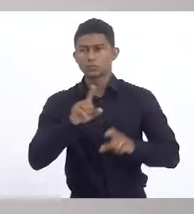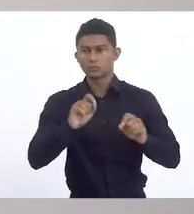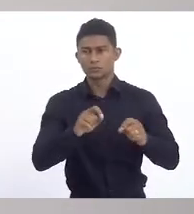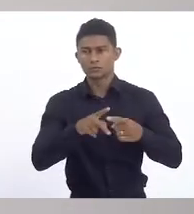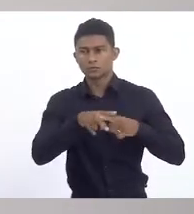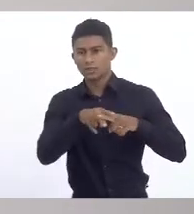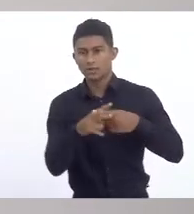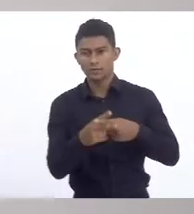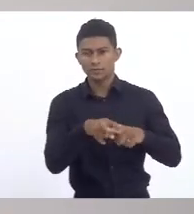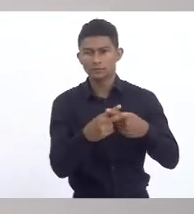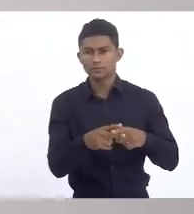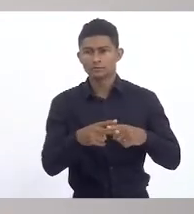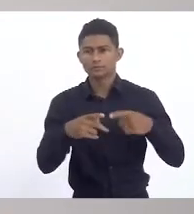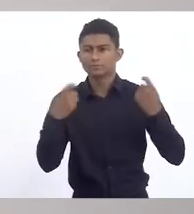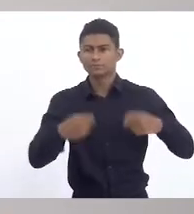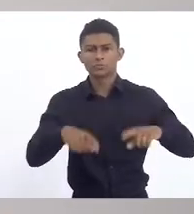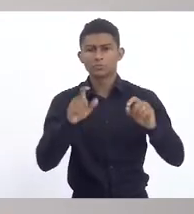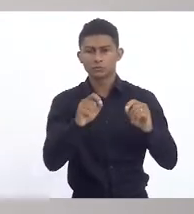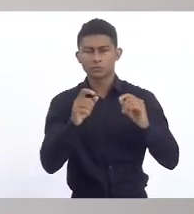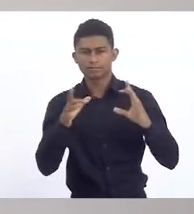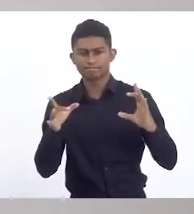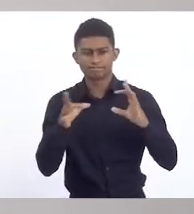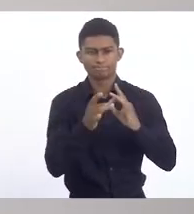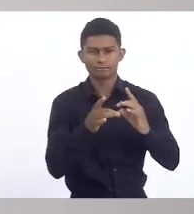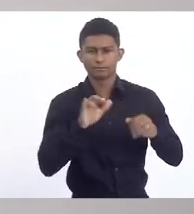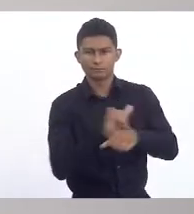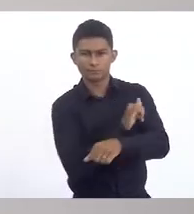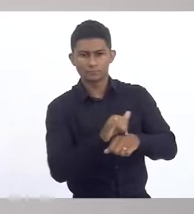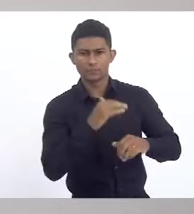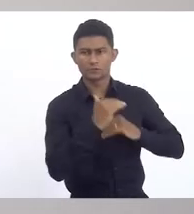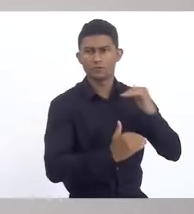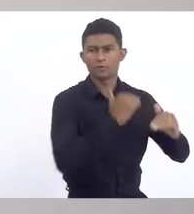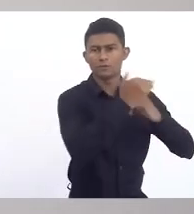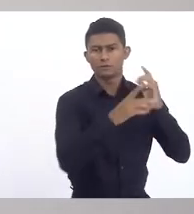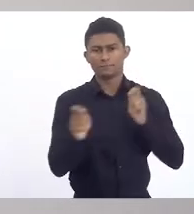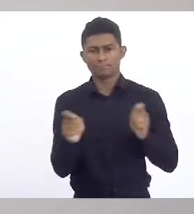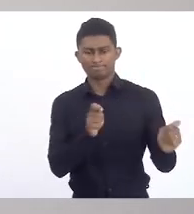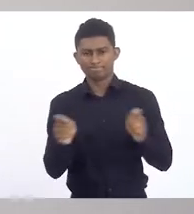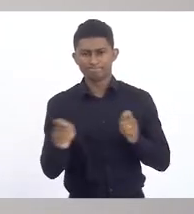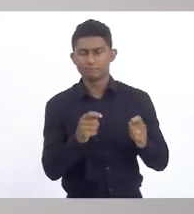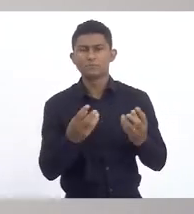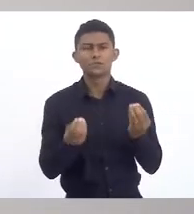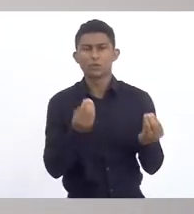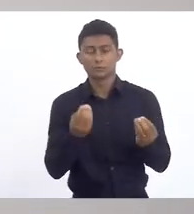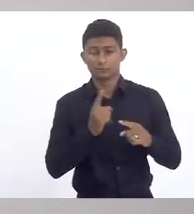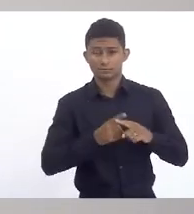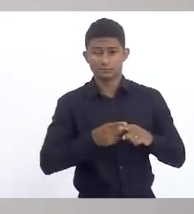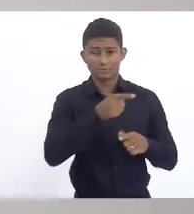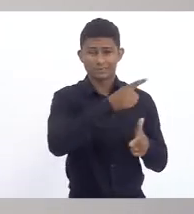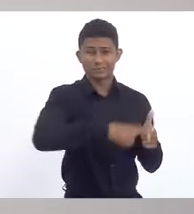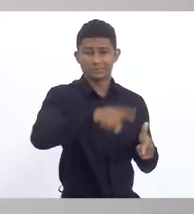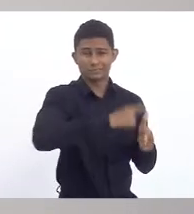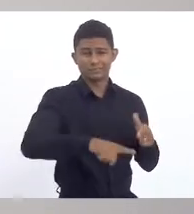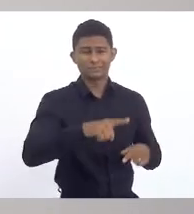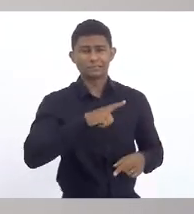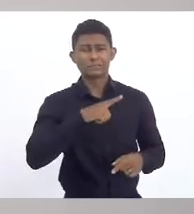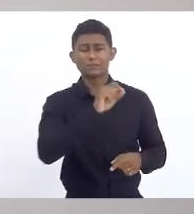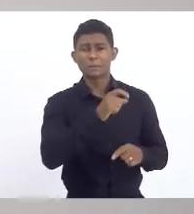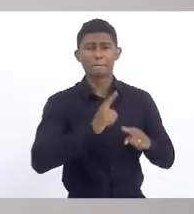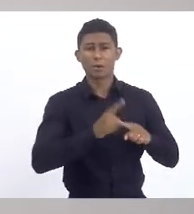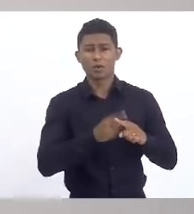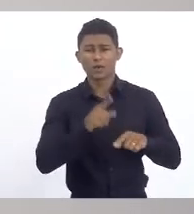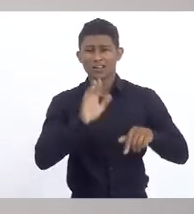dissociado de uma estratégia de desenvolvimento econômico, pela centralidade que o problema de arrecadação,